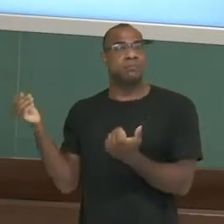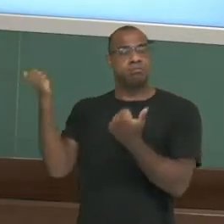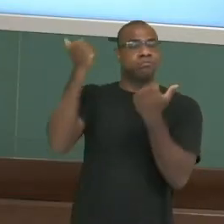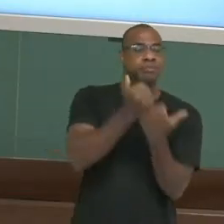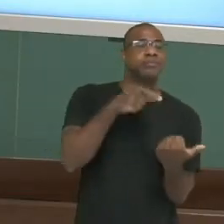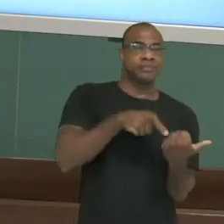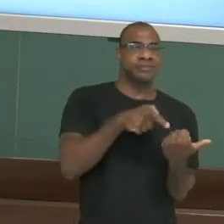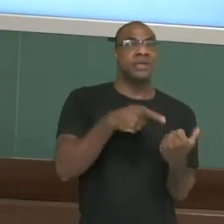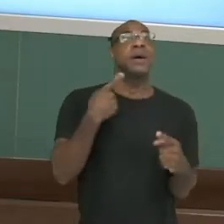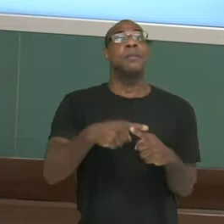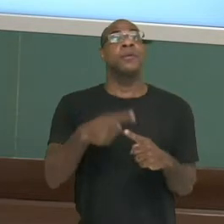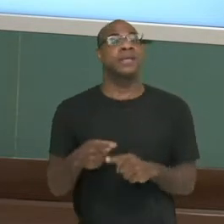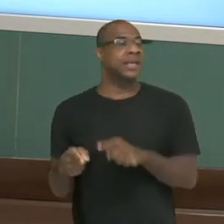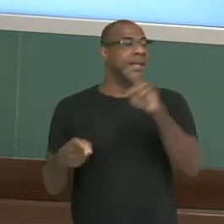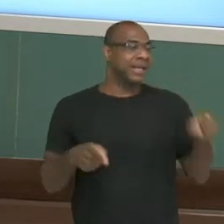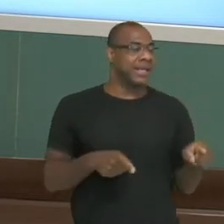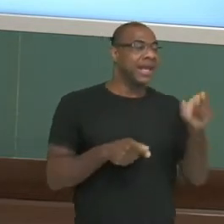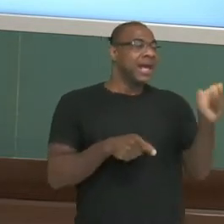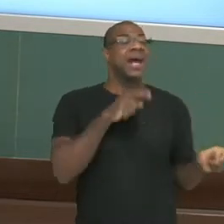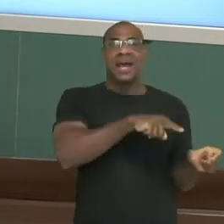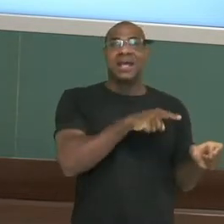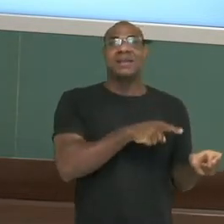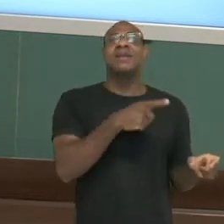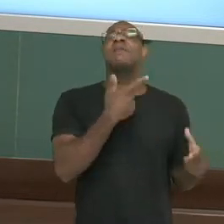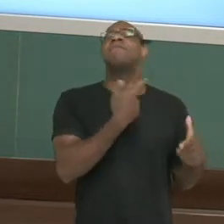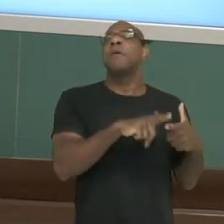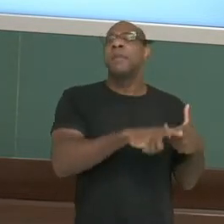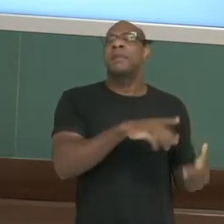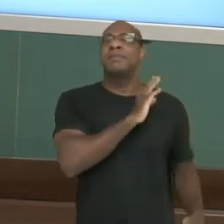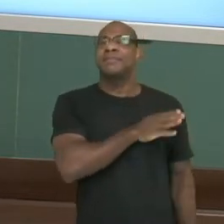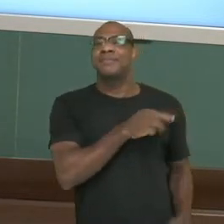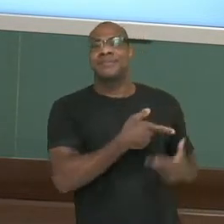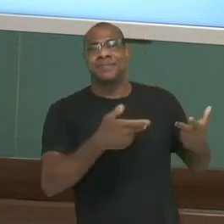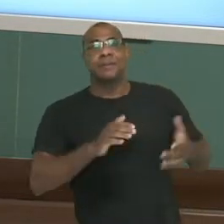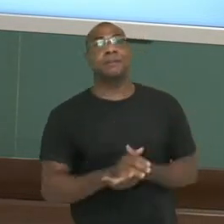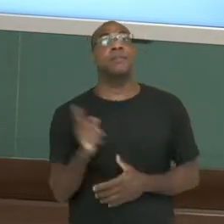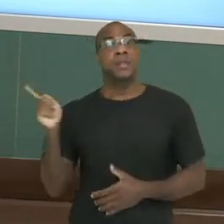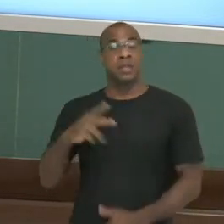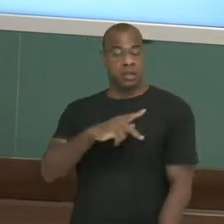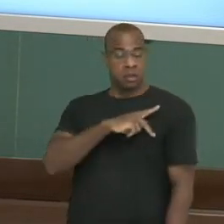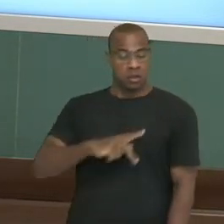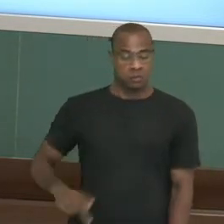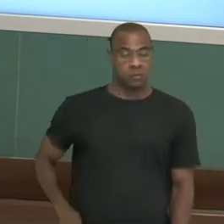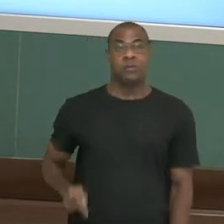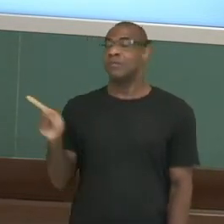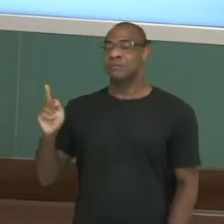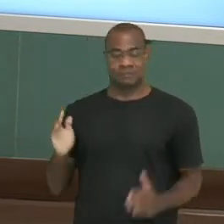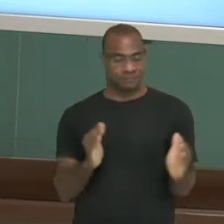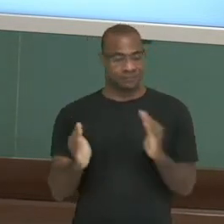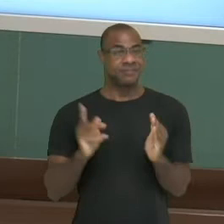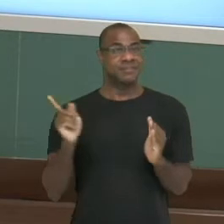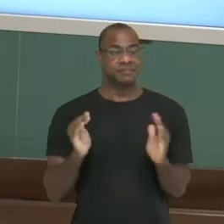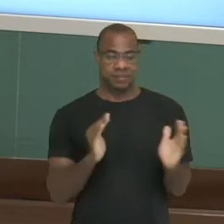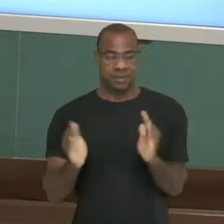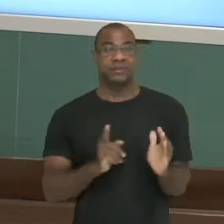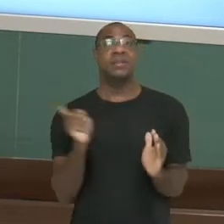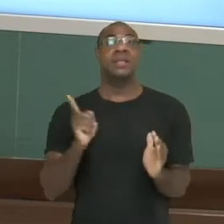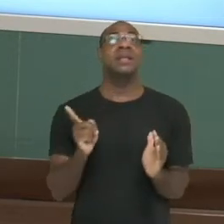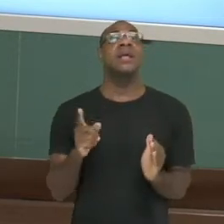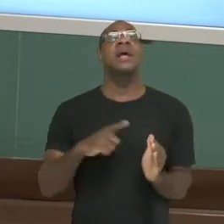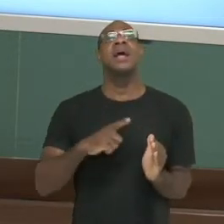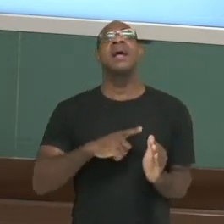Brasil, desse período da ditadura militar. Durante o governo dele, do Emílio Garrastazu Médici, é o auge dos